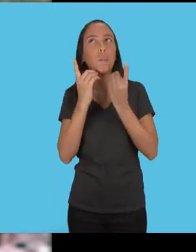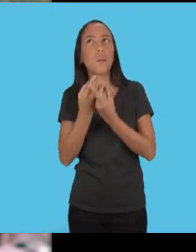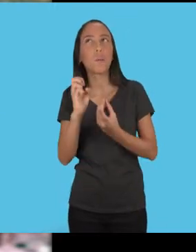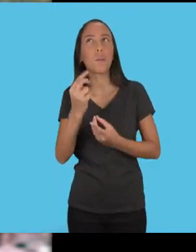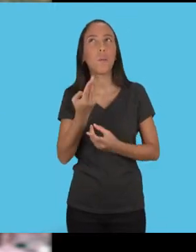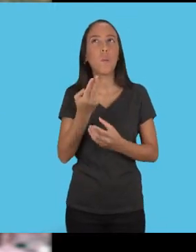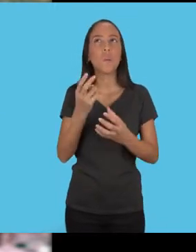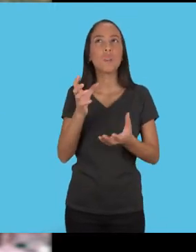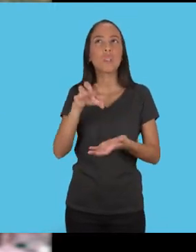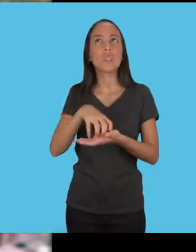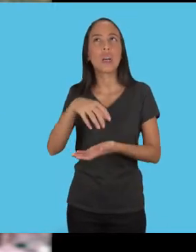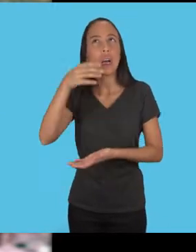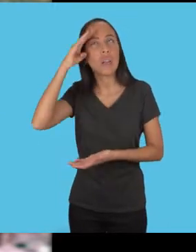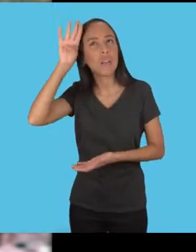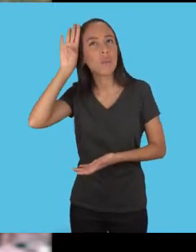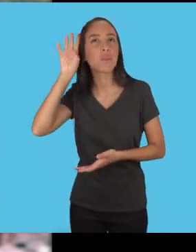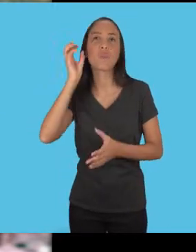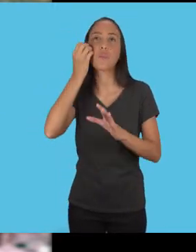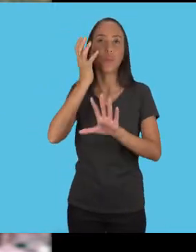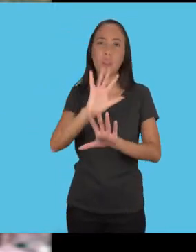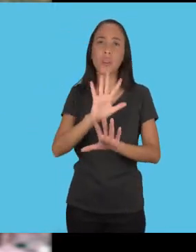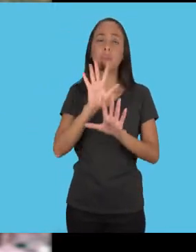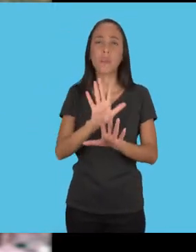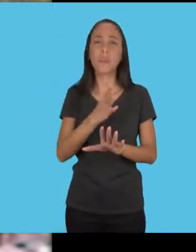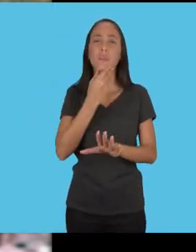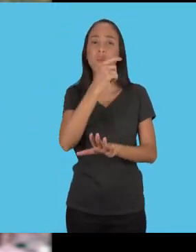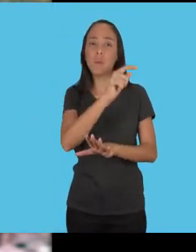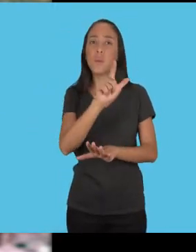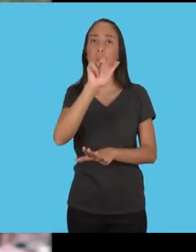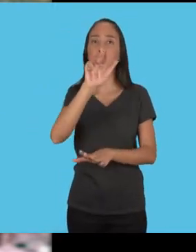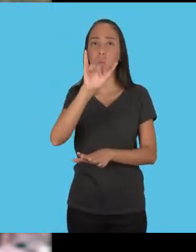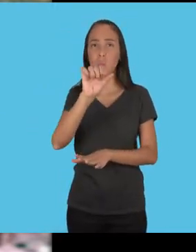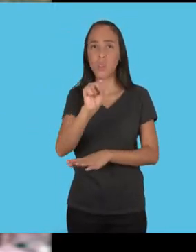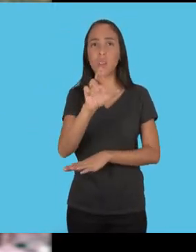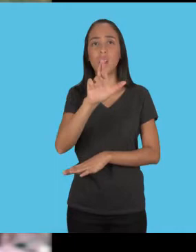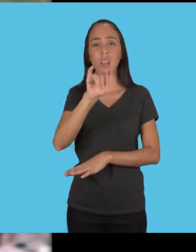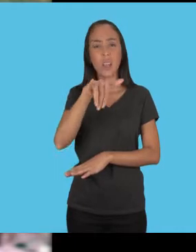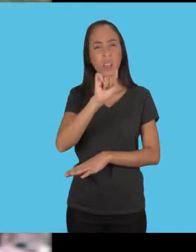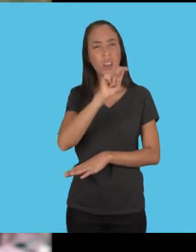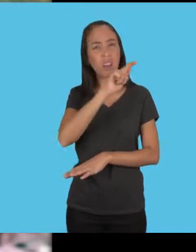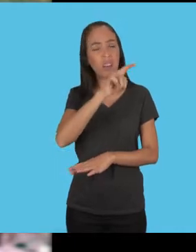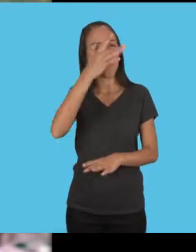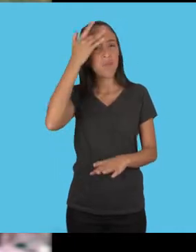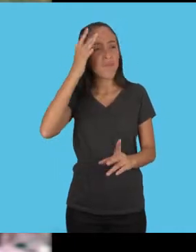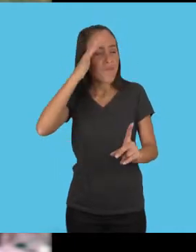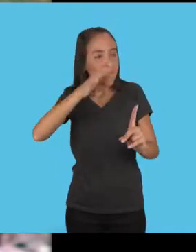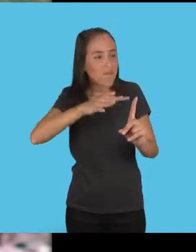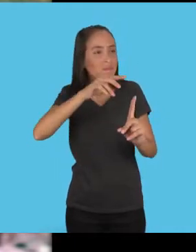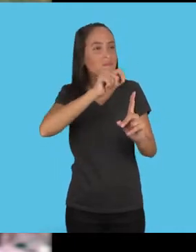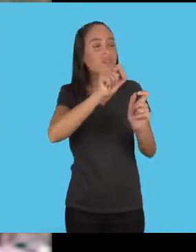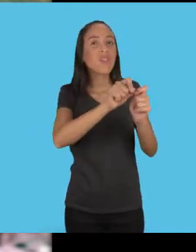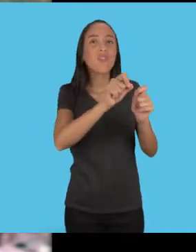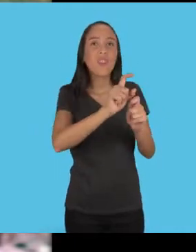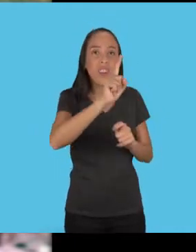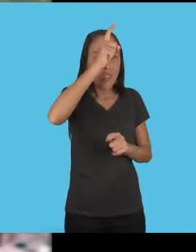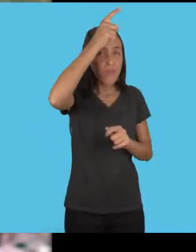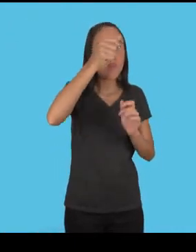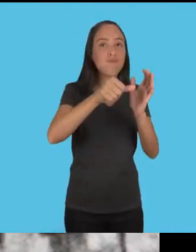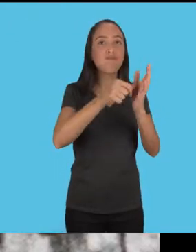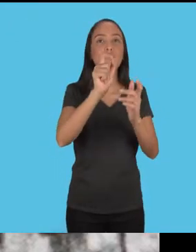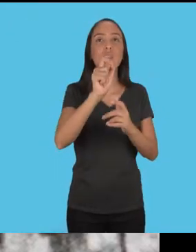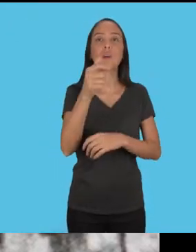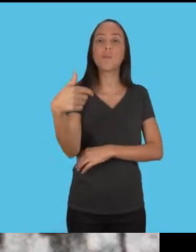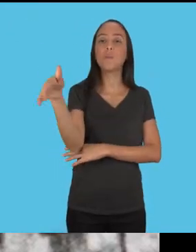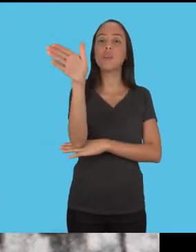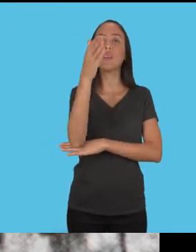se foi do centro acadêmico, mas eu sei que o Luiz Rey foi um dos inspiradores do que nós viemos chamar de bandeiras científicas.